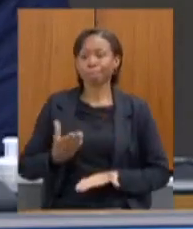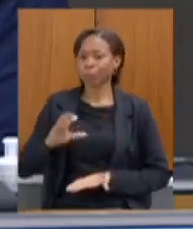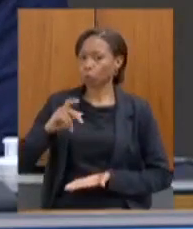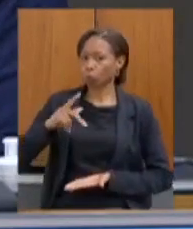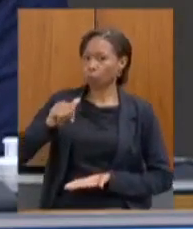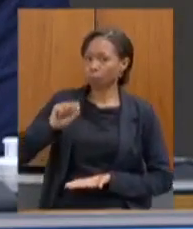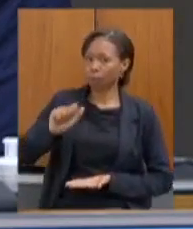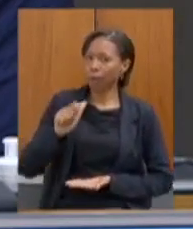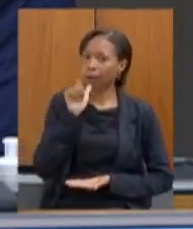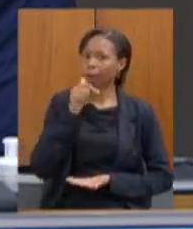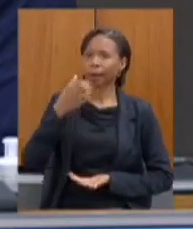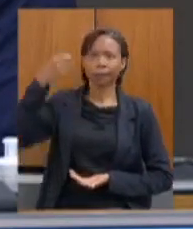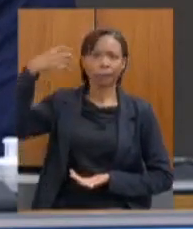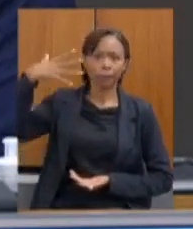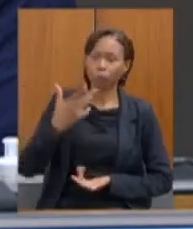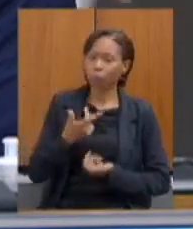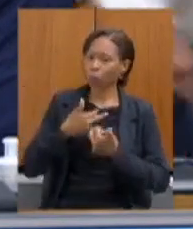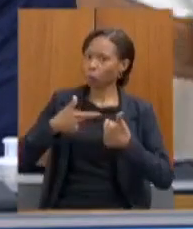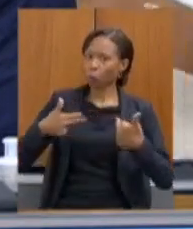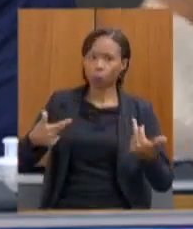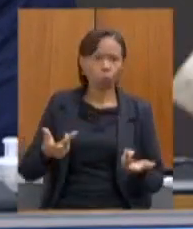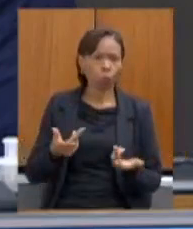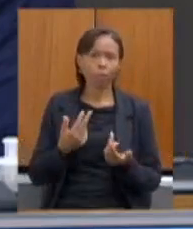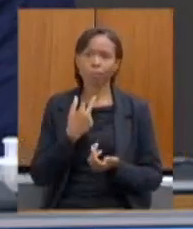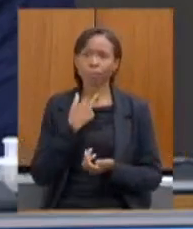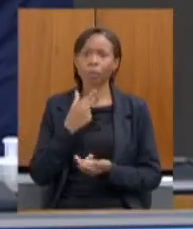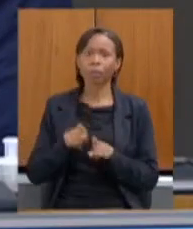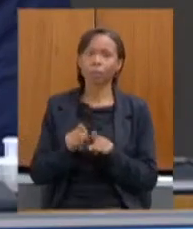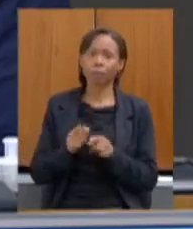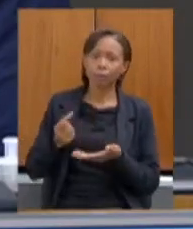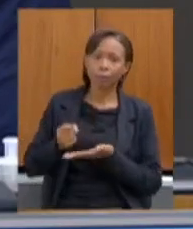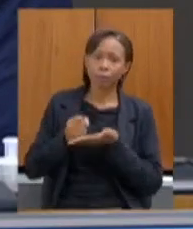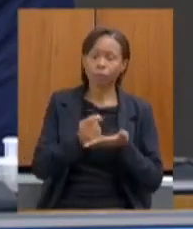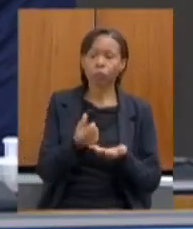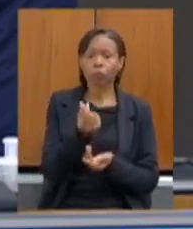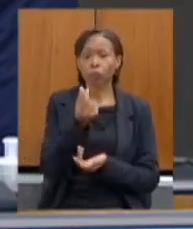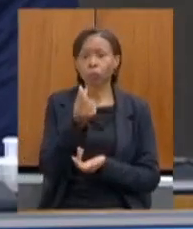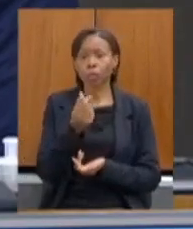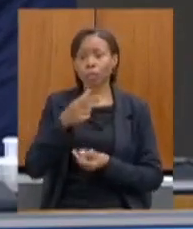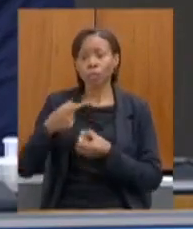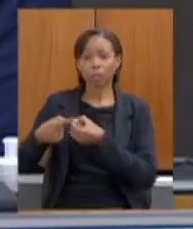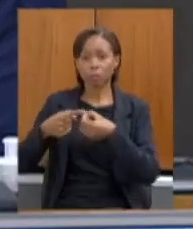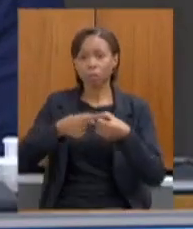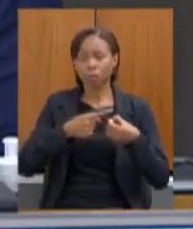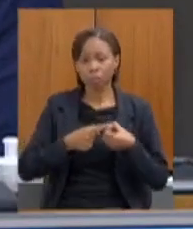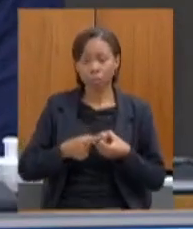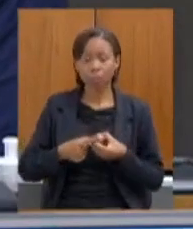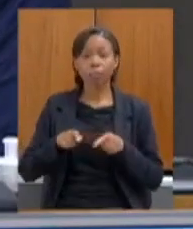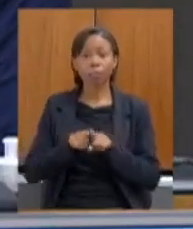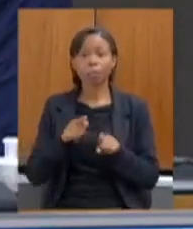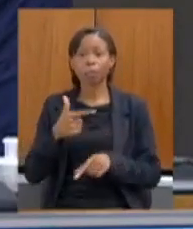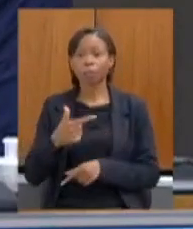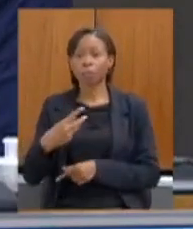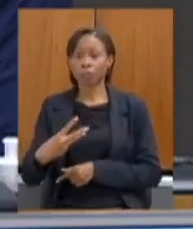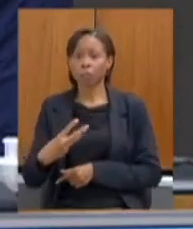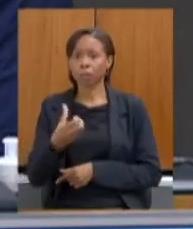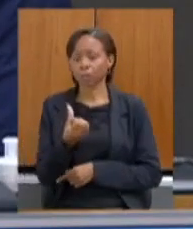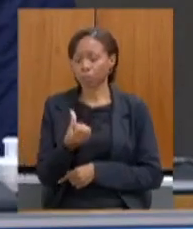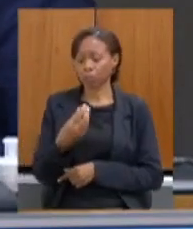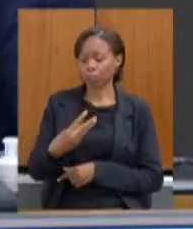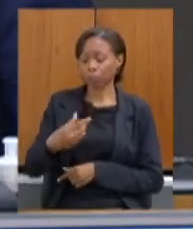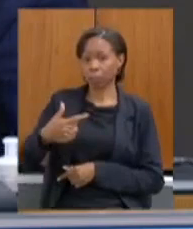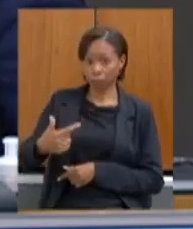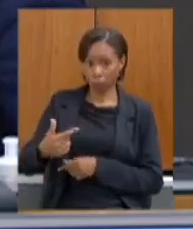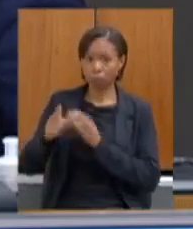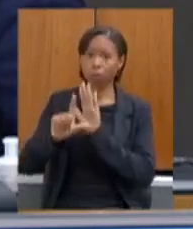telefonia, instrumentos para auxílio financeiro dos municípios, política de renda mínima emergencial e a Lei 23.632, que